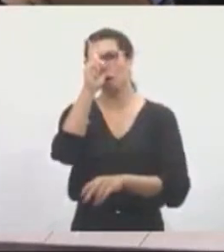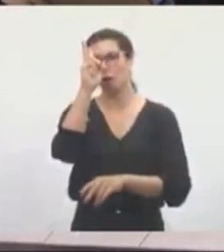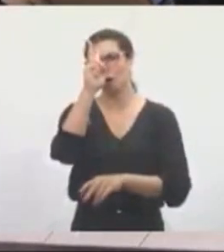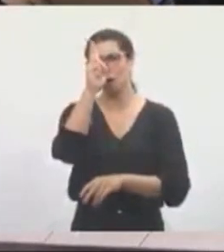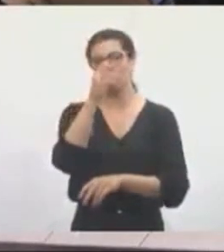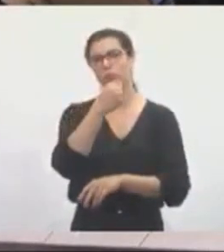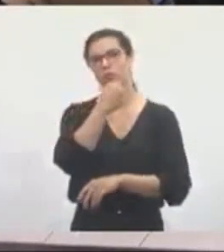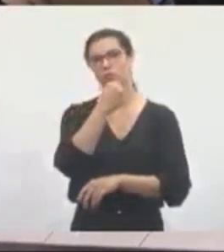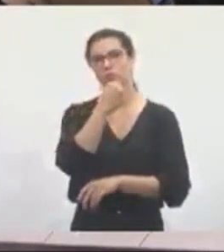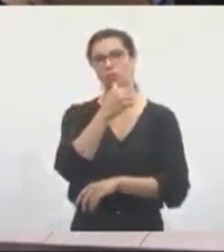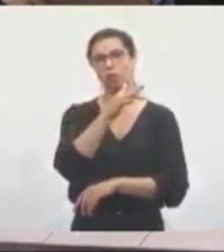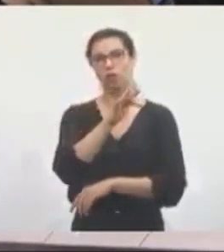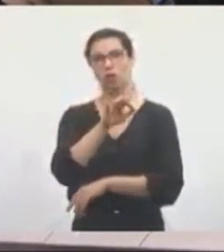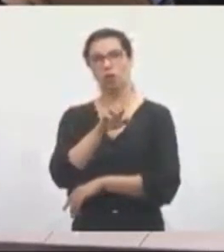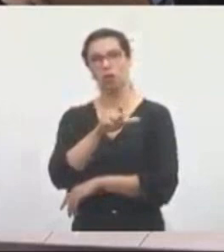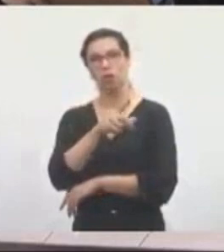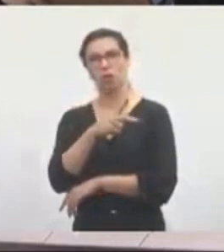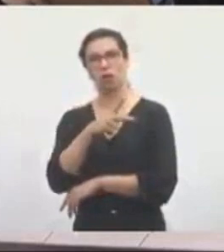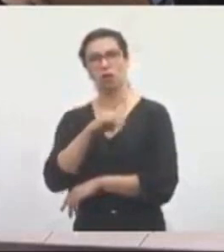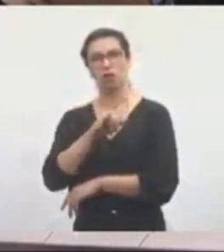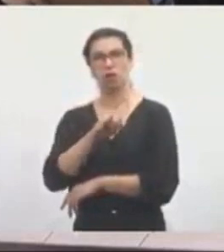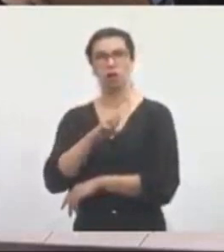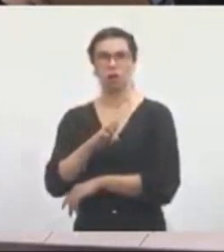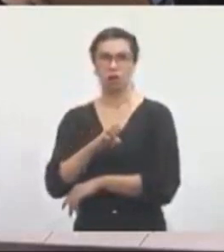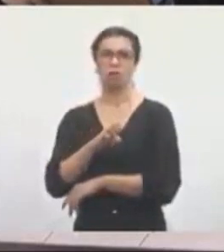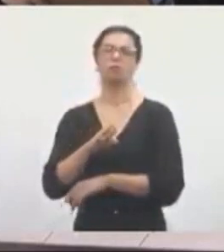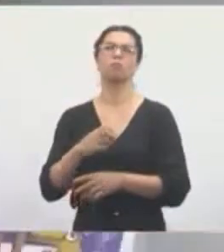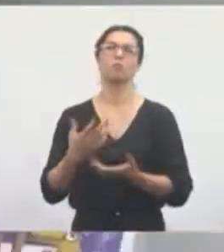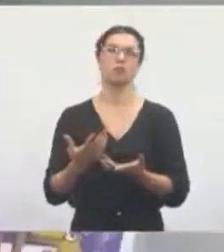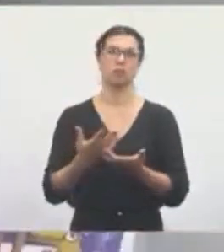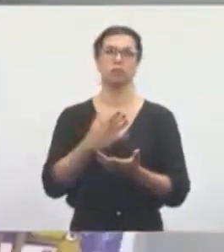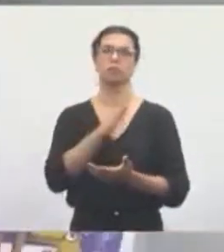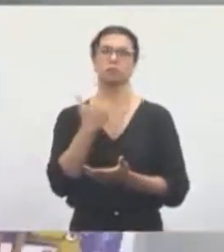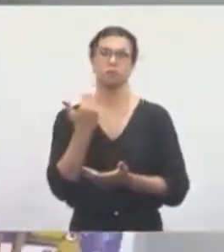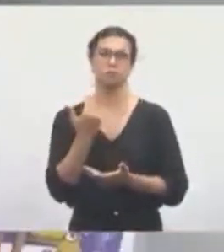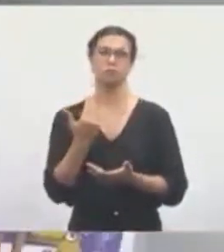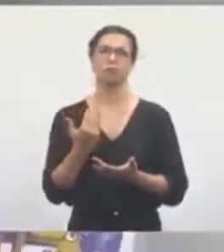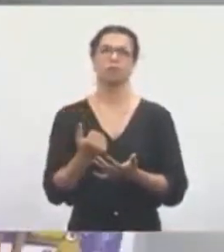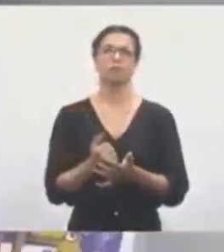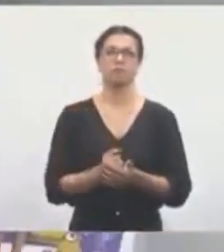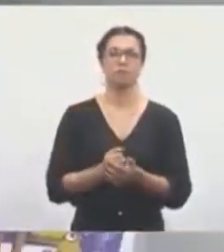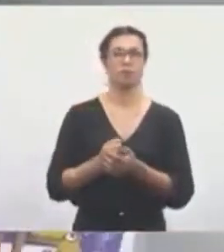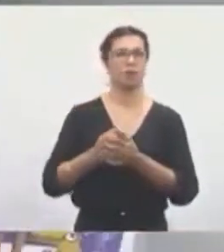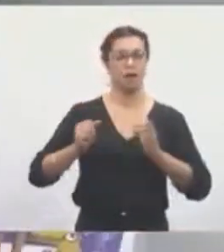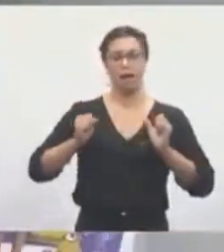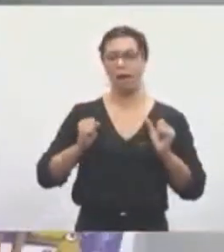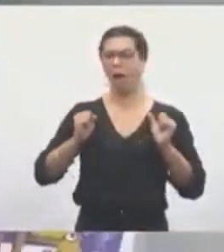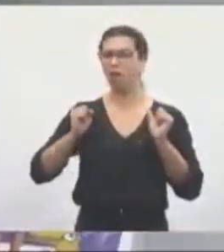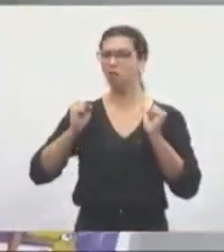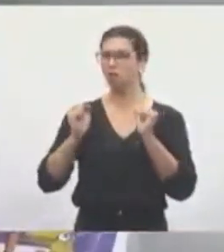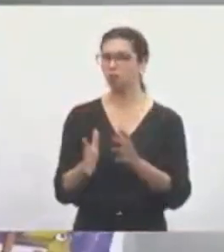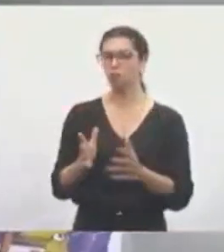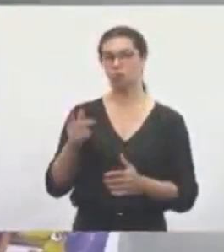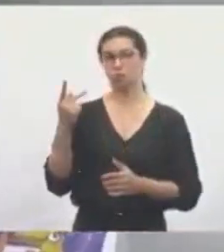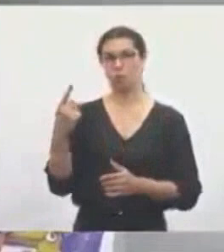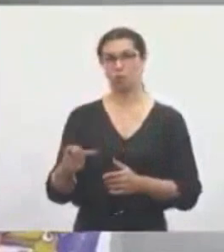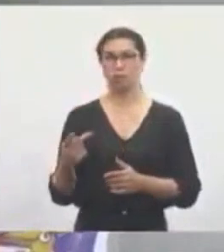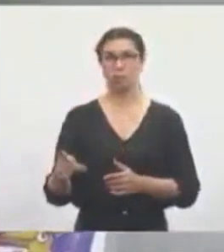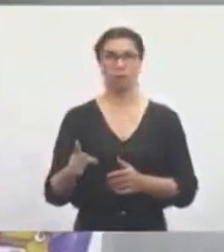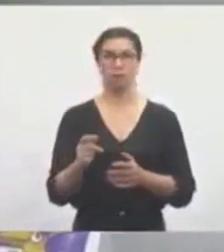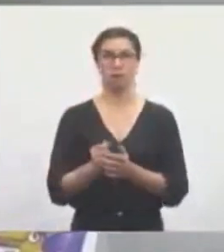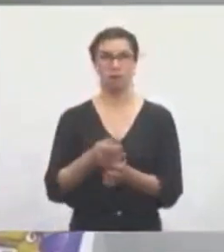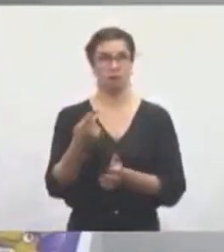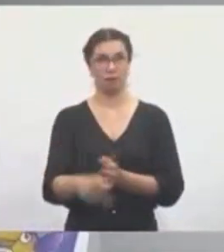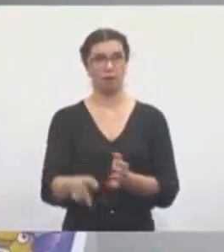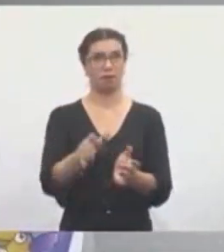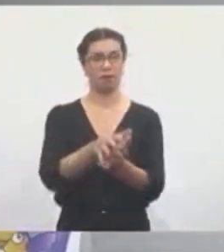trará ao Felipe Crown, pelas atitudes que ele teve, né, em nossa cidade, por ter sido